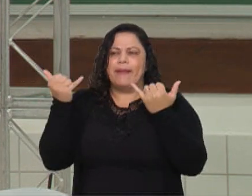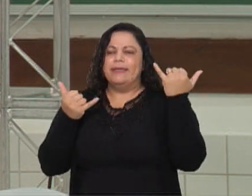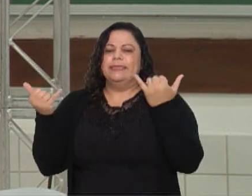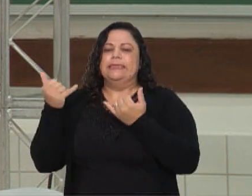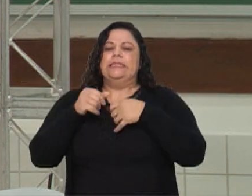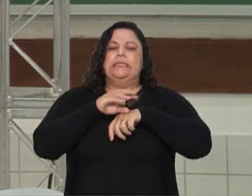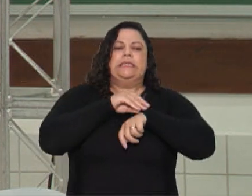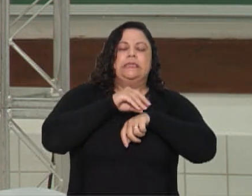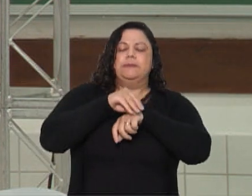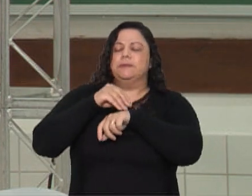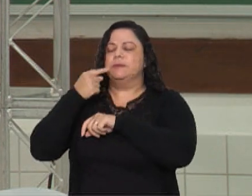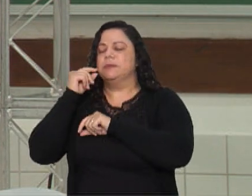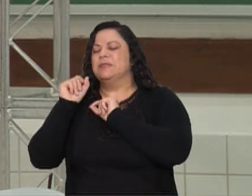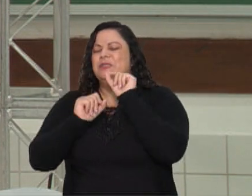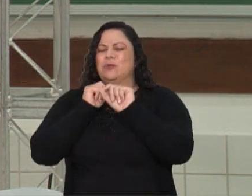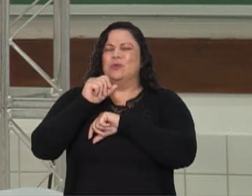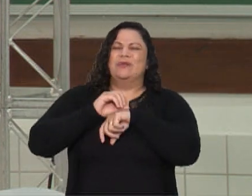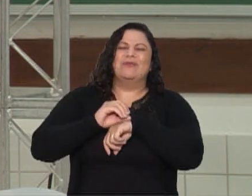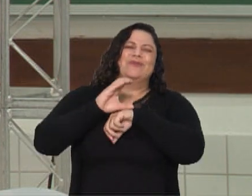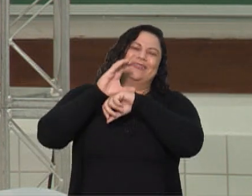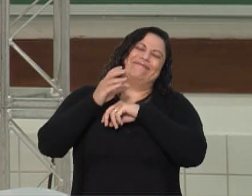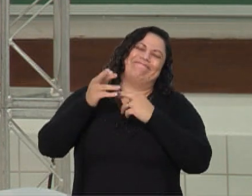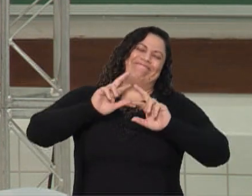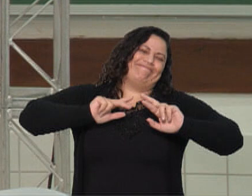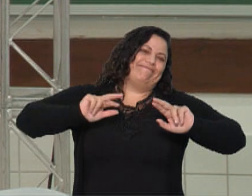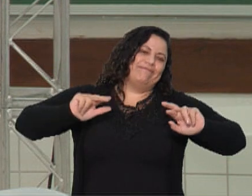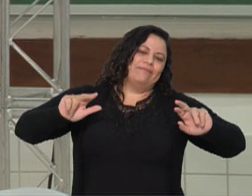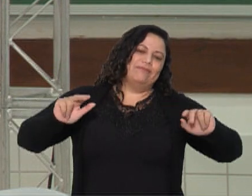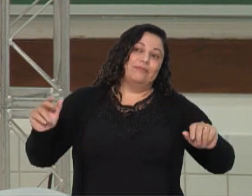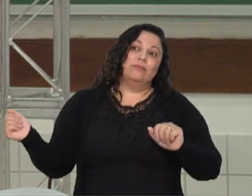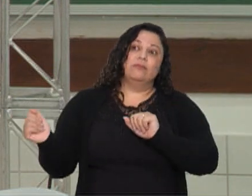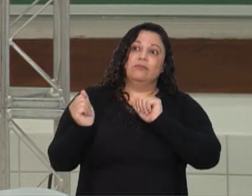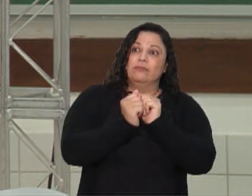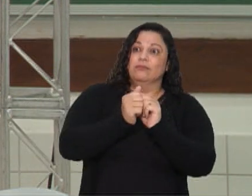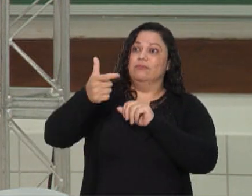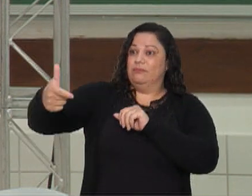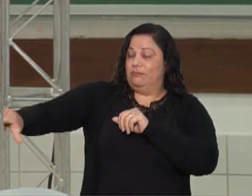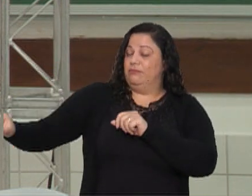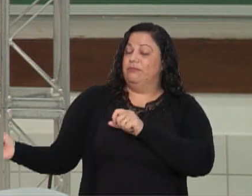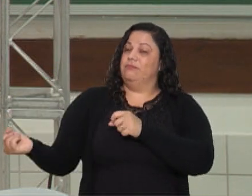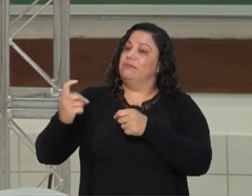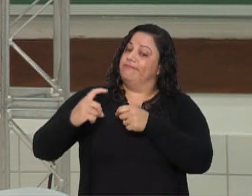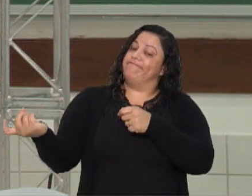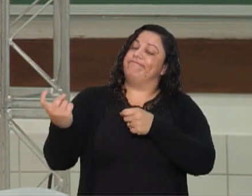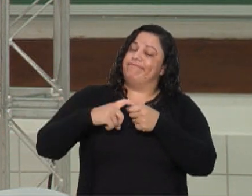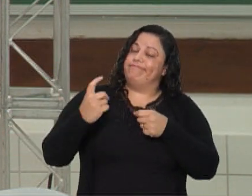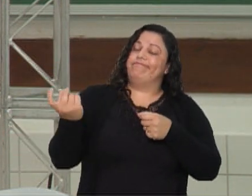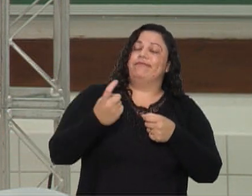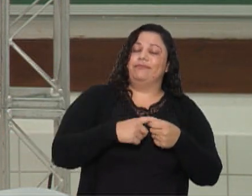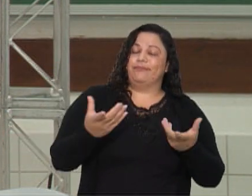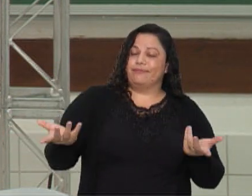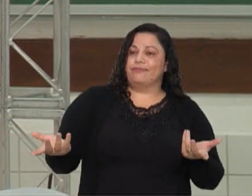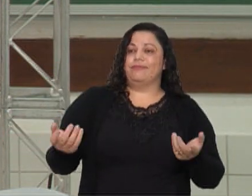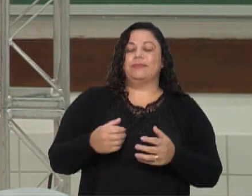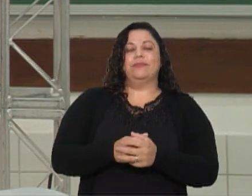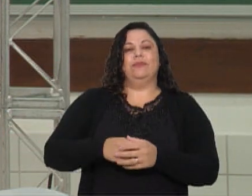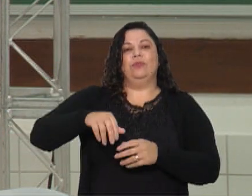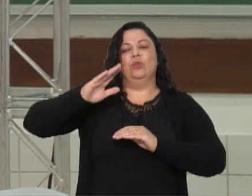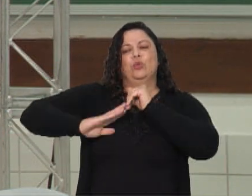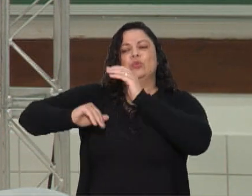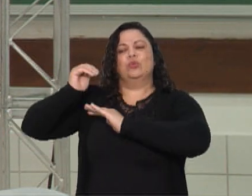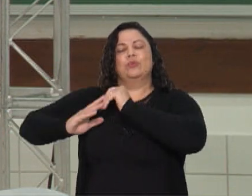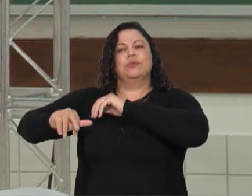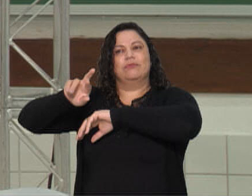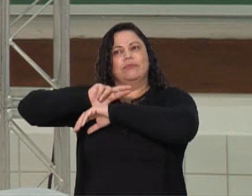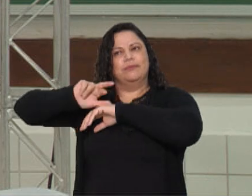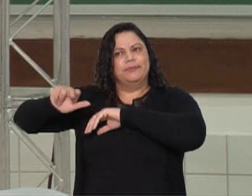material, informação de terreno, né, juntamente com outros profissionais que vão o auxiliar com isso, para que ele possa fazer o desenho